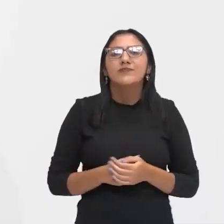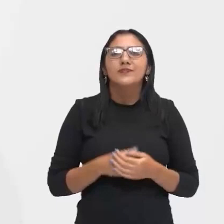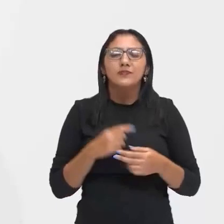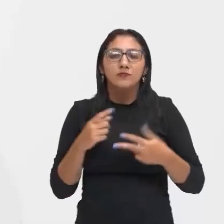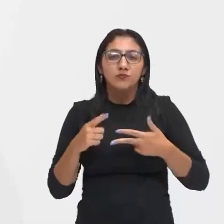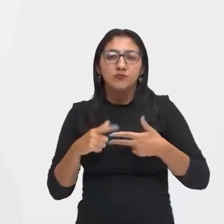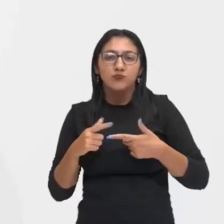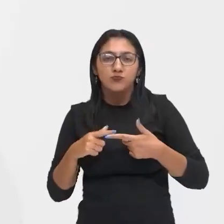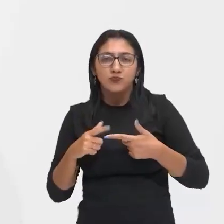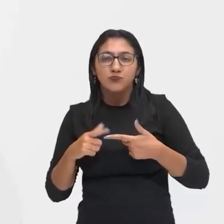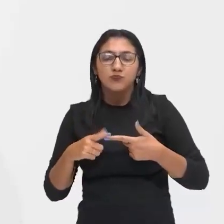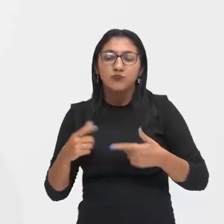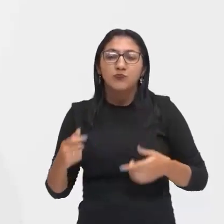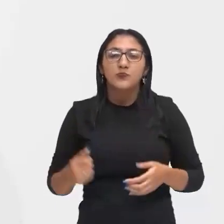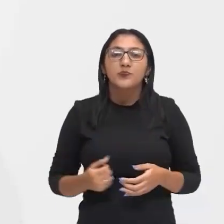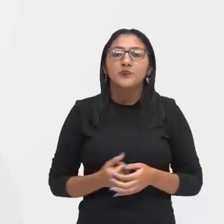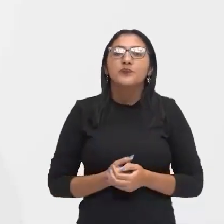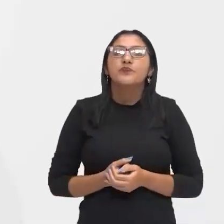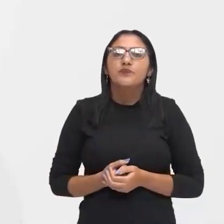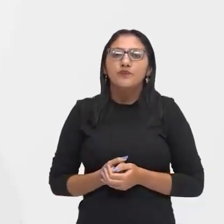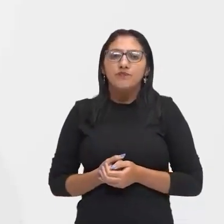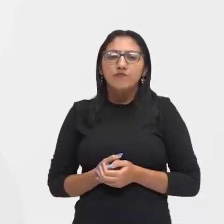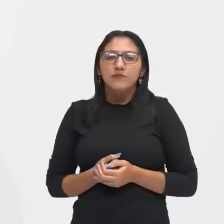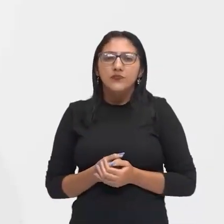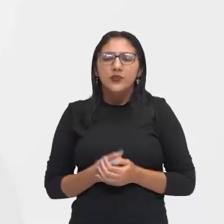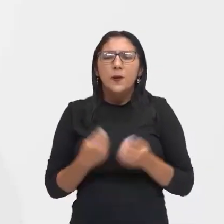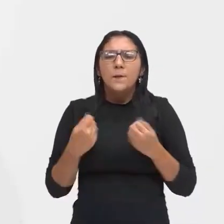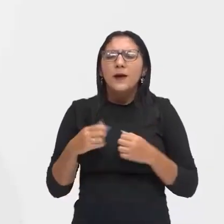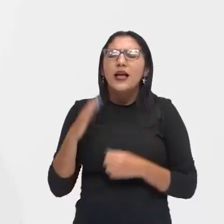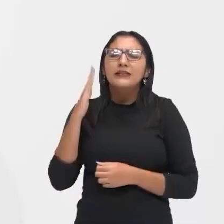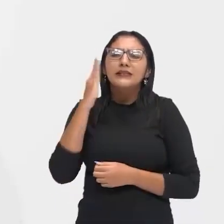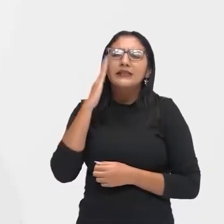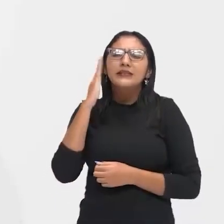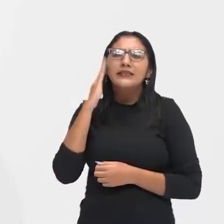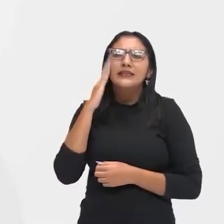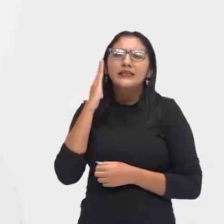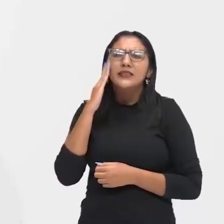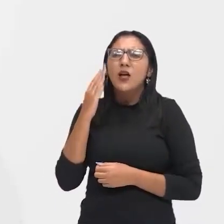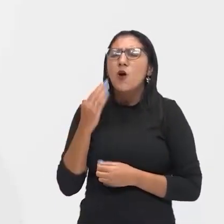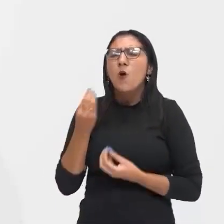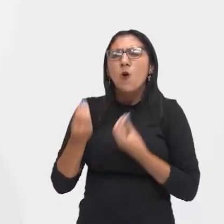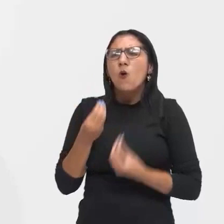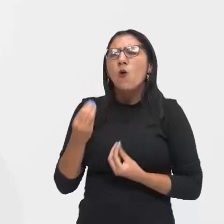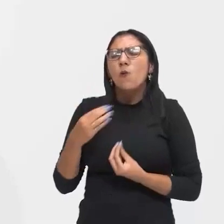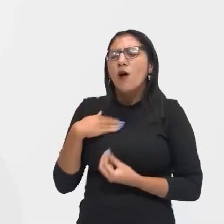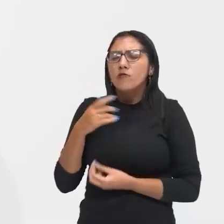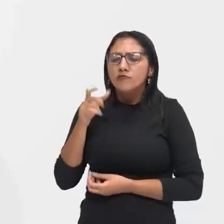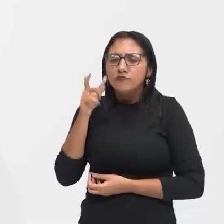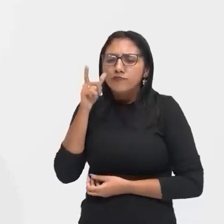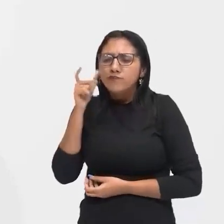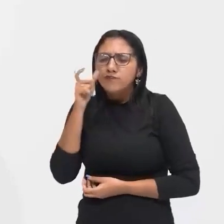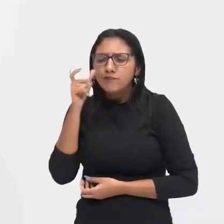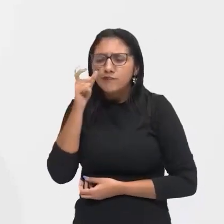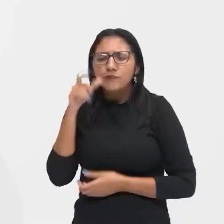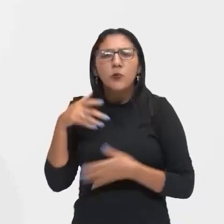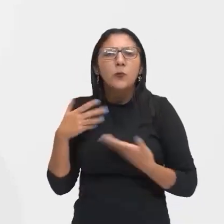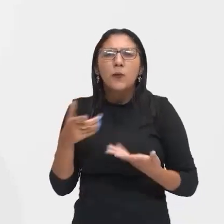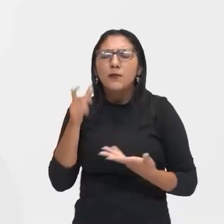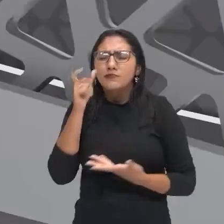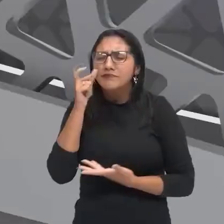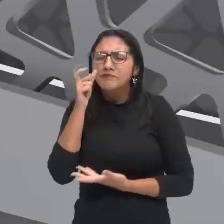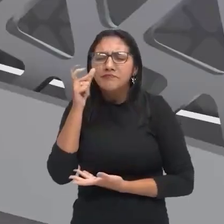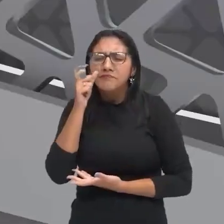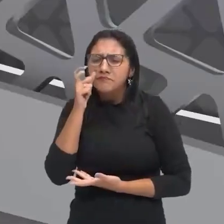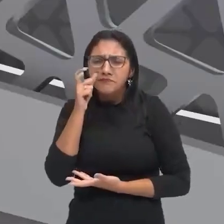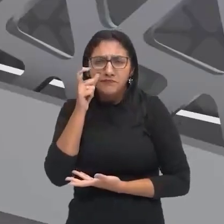Bel. Saiba o que realmente lhe interessa. Vamos voltar aqui. O que